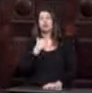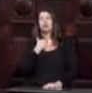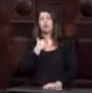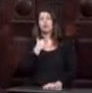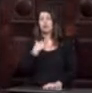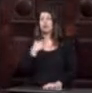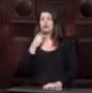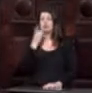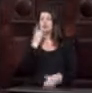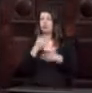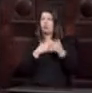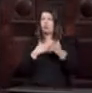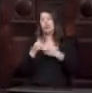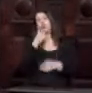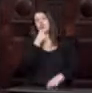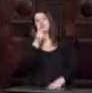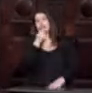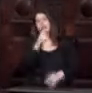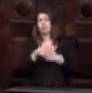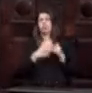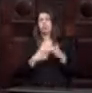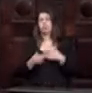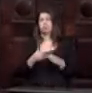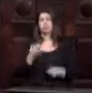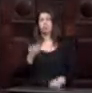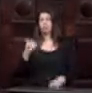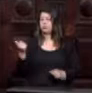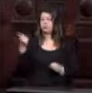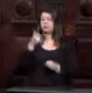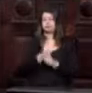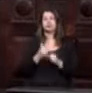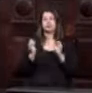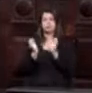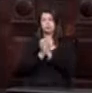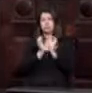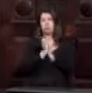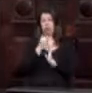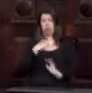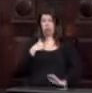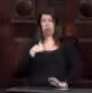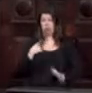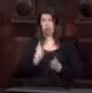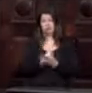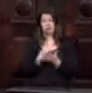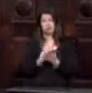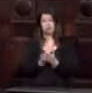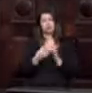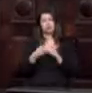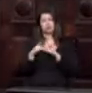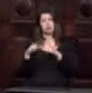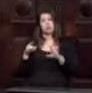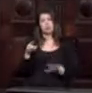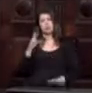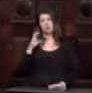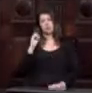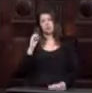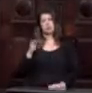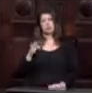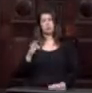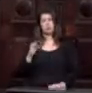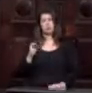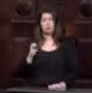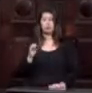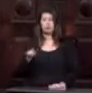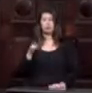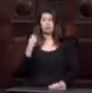um deputado que não pertence à bancada falar pela bancada de outro partido. Quem errou foi eu em deixar o deputado Conte